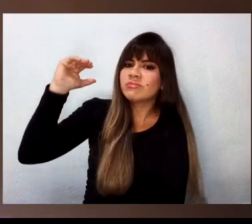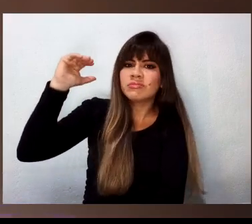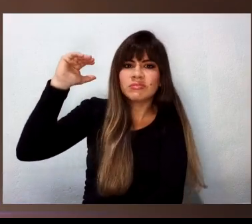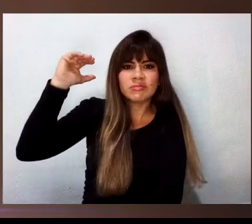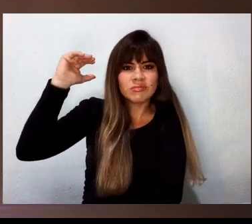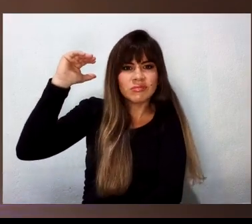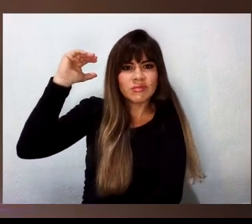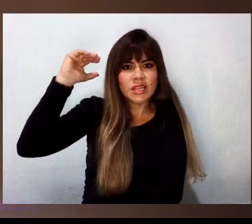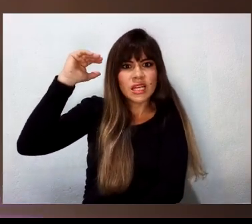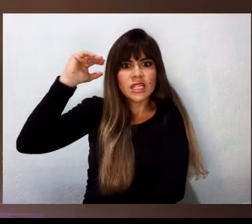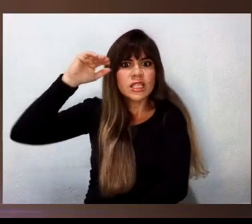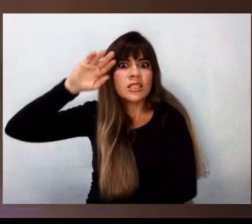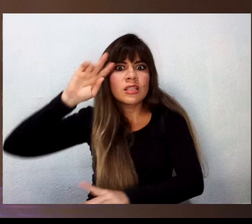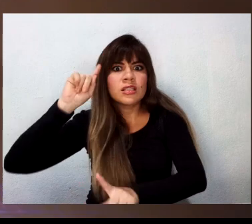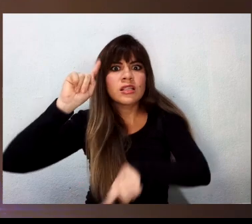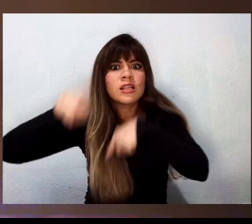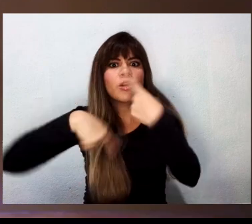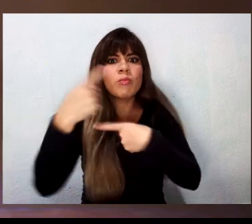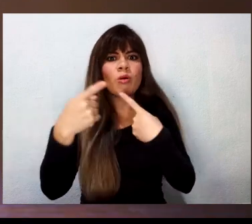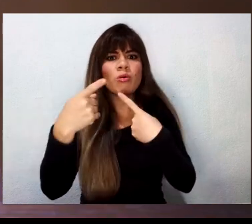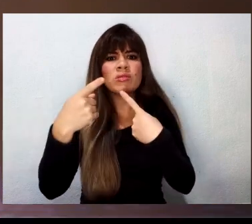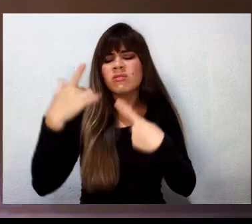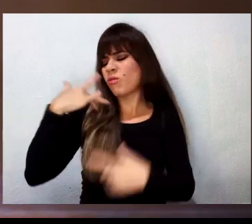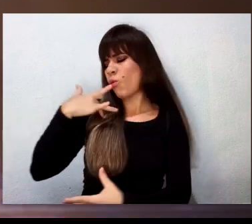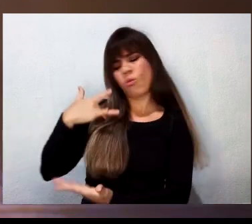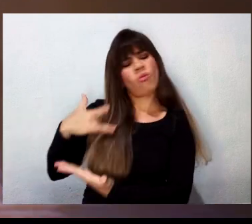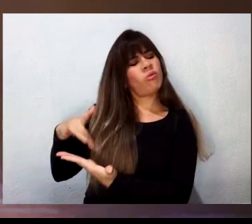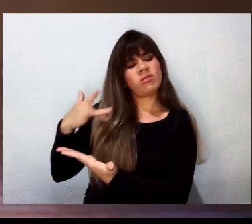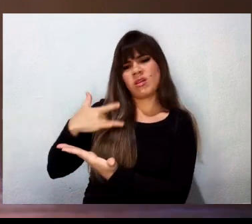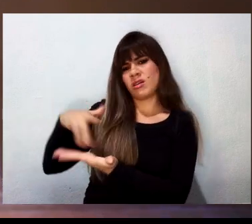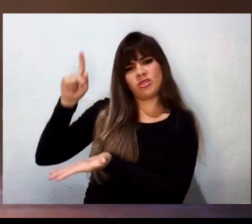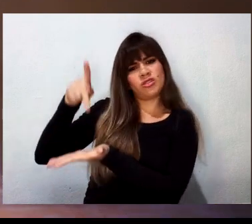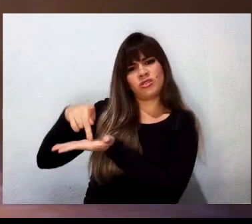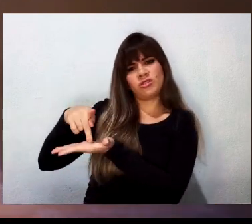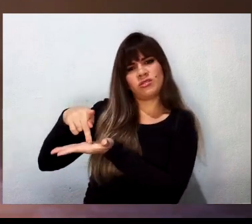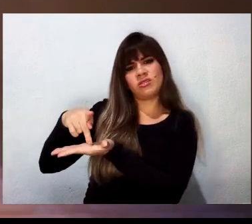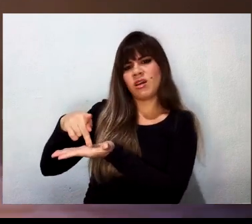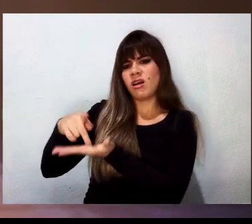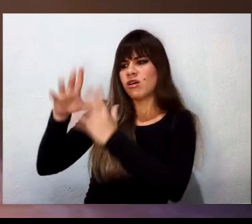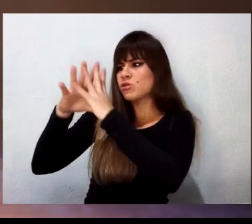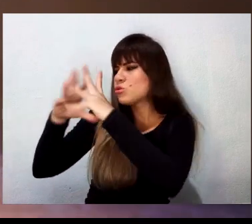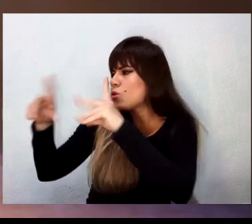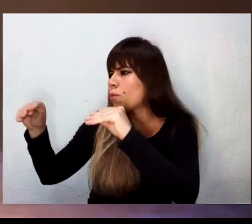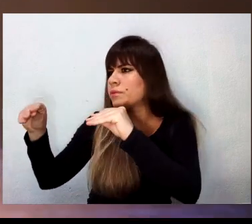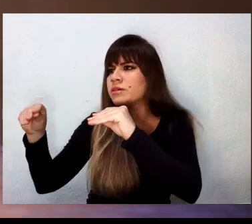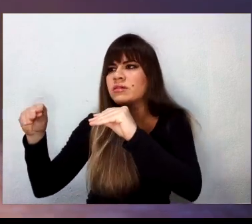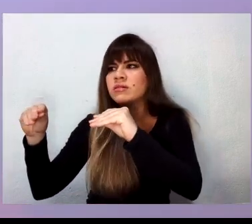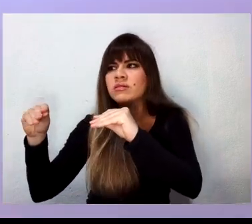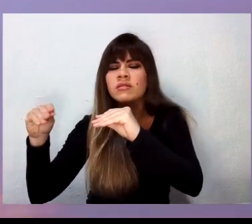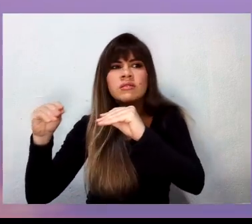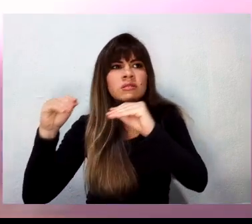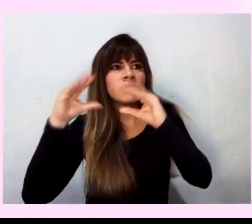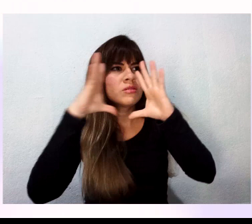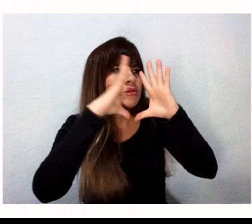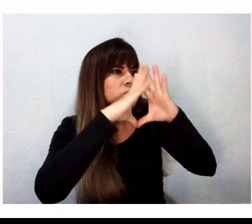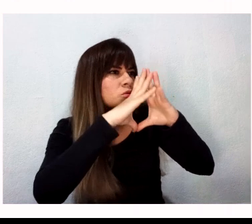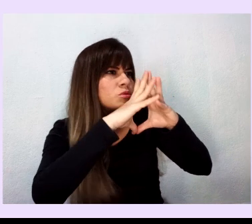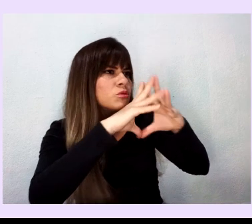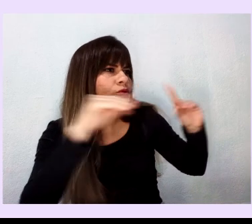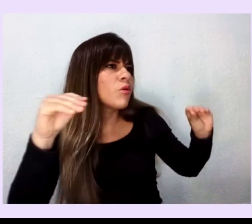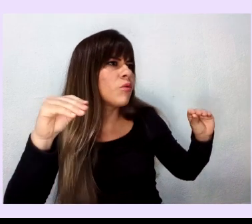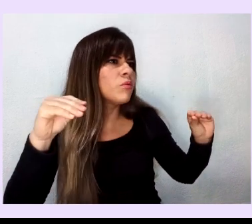Cresce. E de repente, coitadinha, a verdade